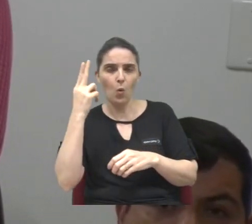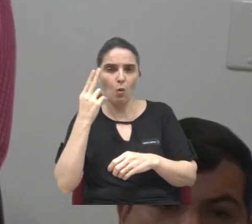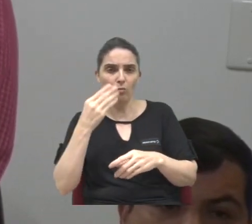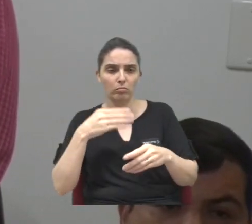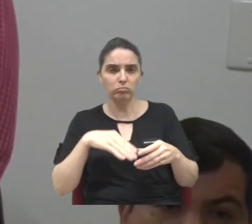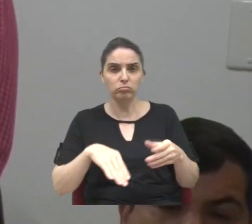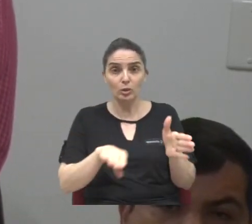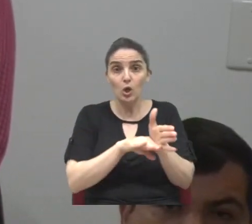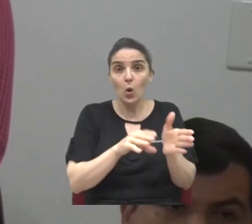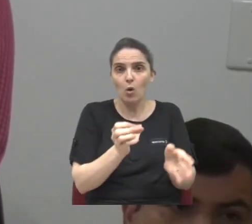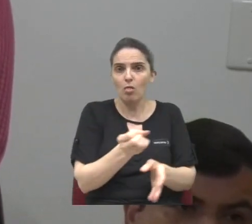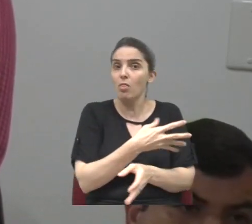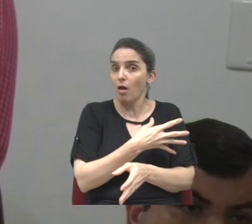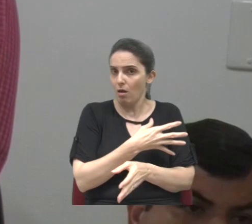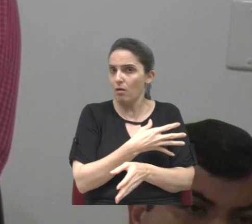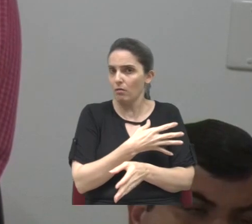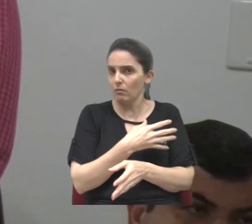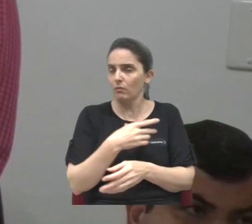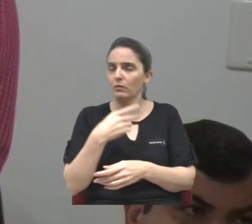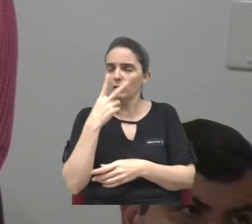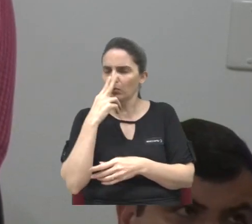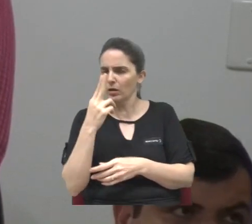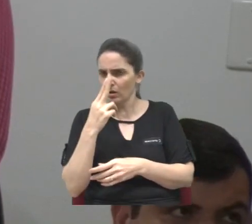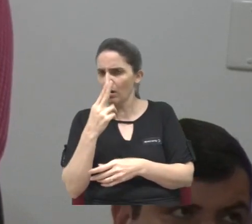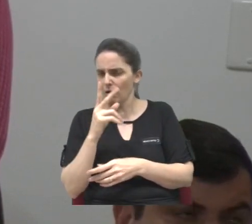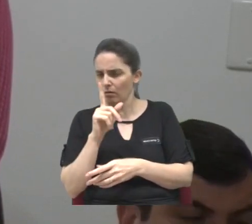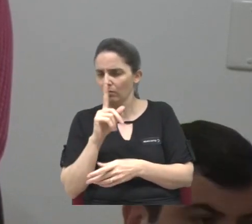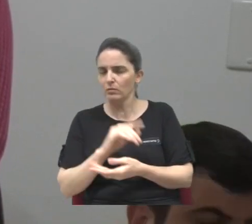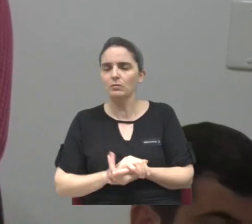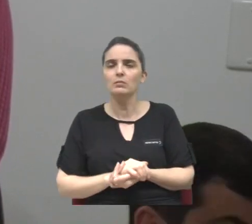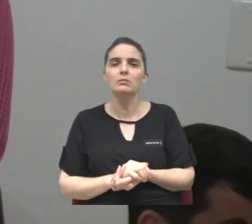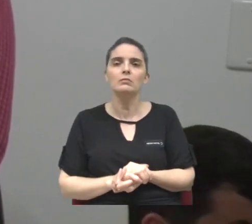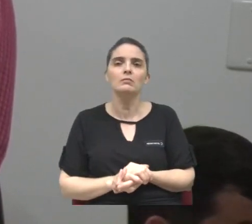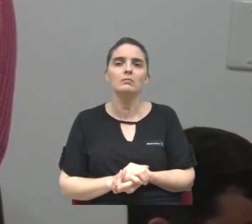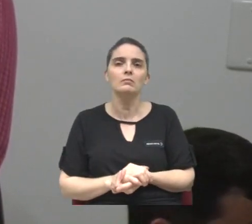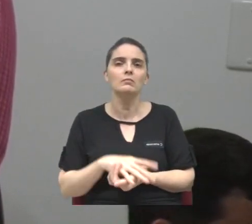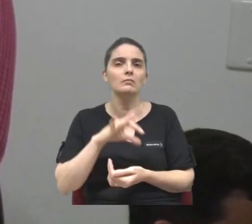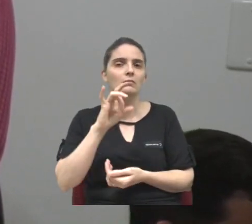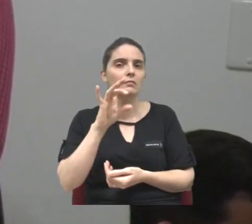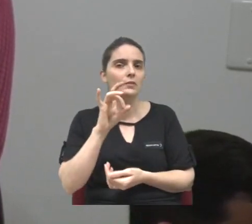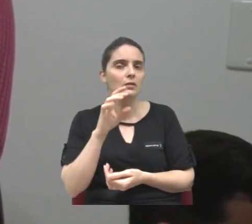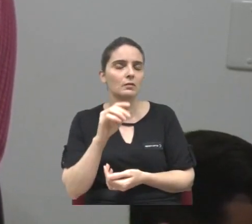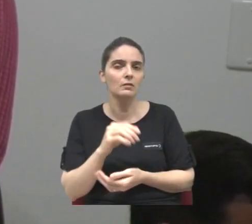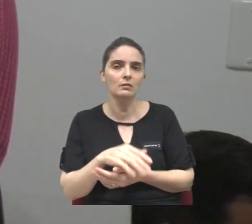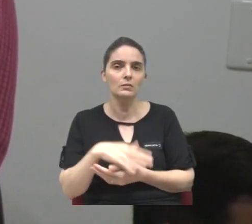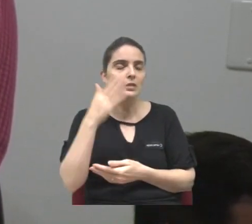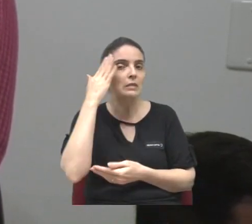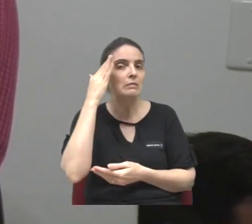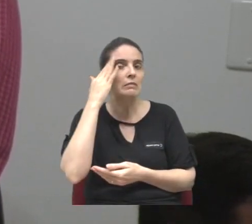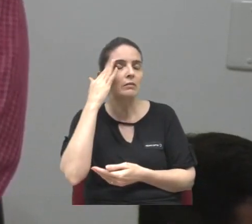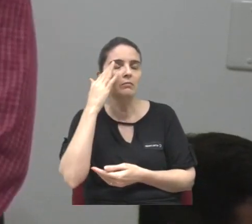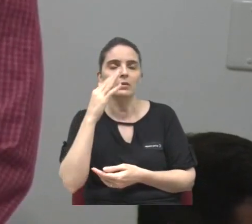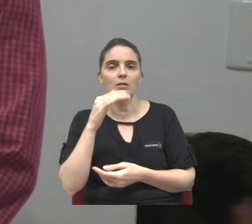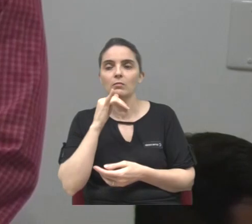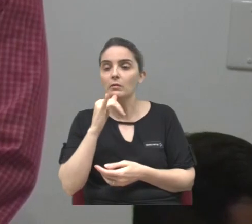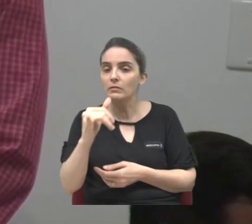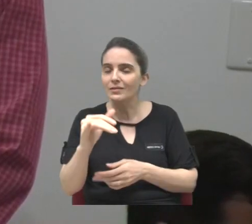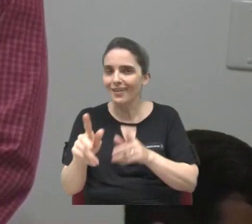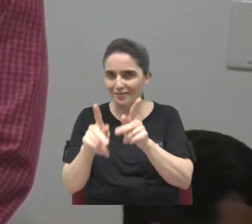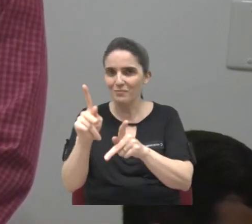acho que parlamentares. Então, só para a gente poder dar um feedback até para a população, que